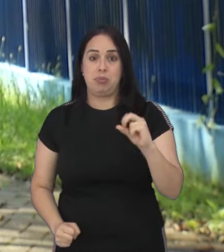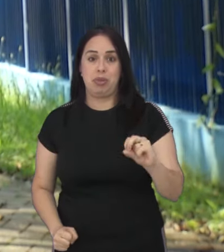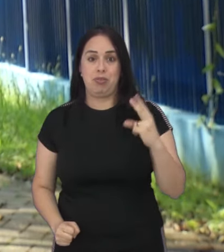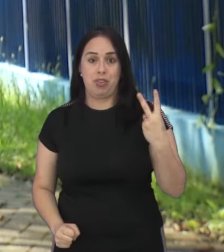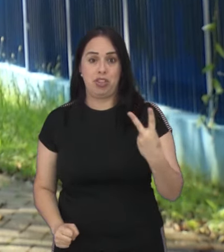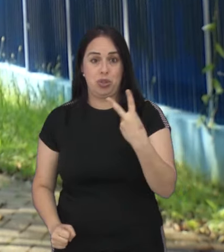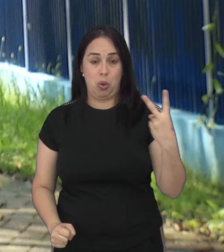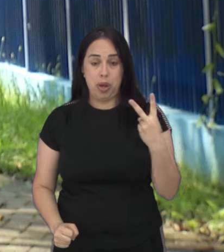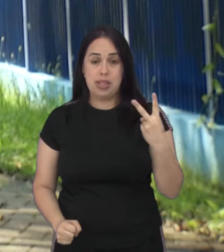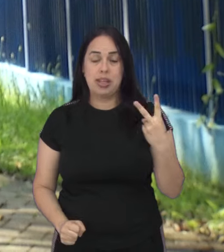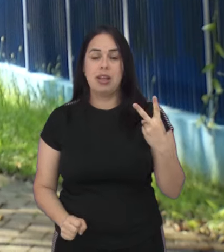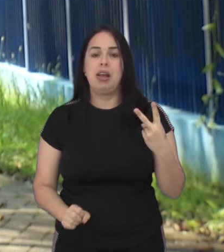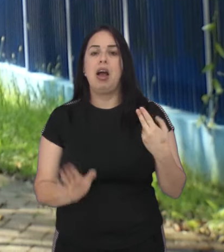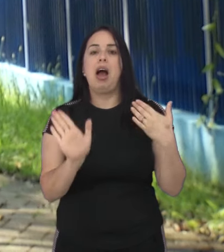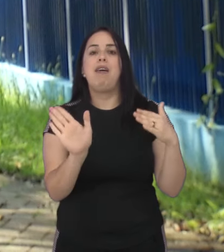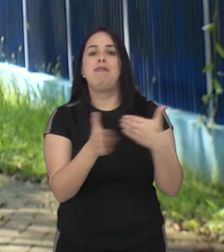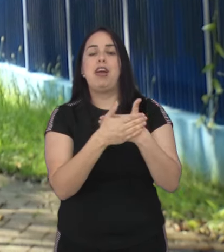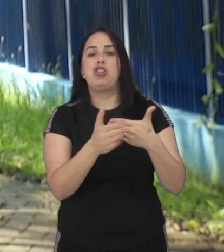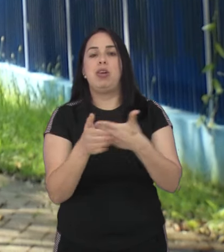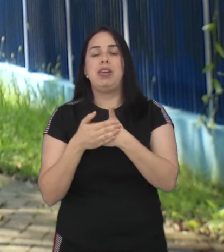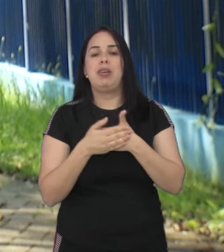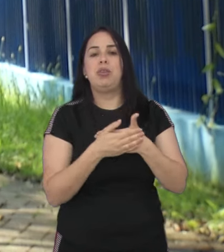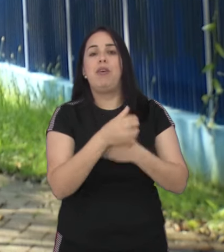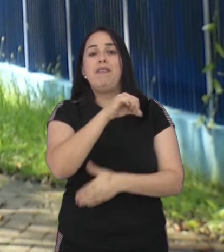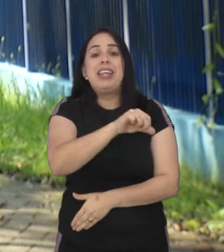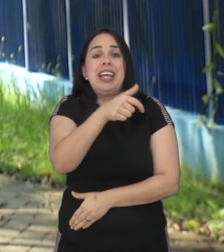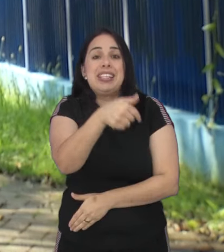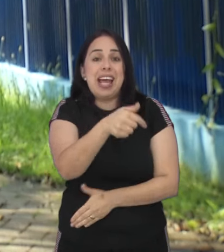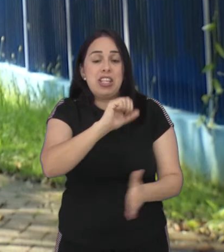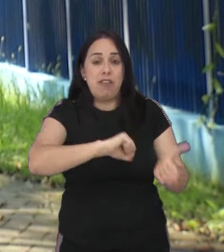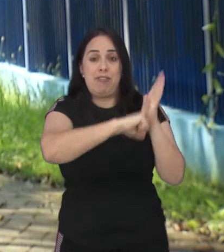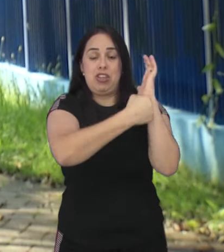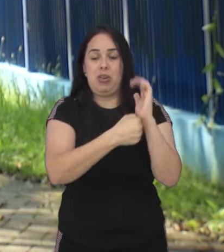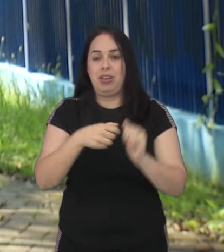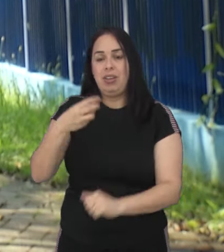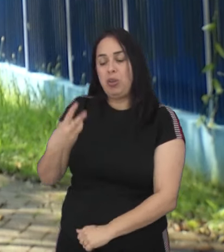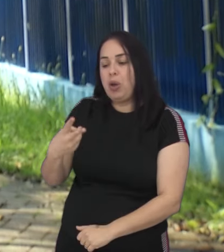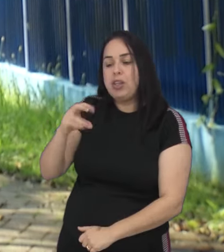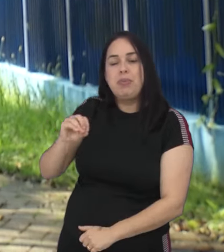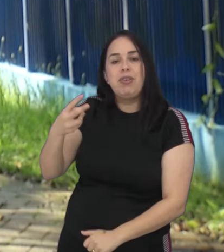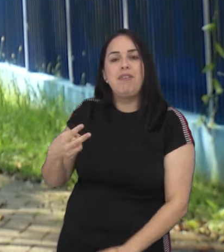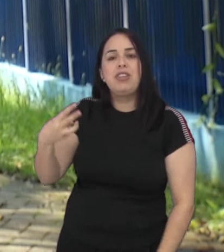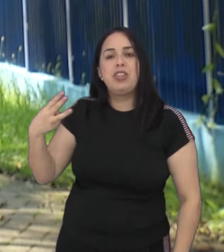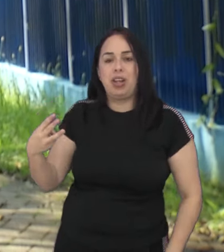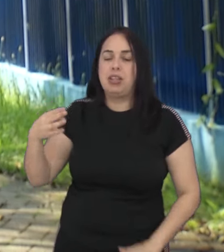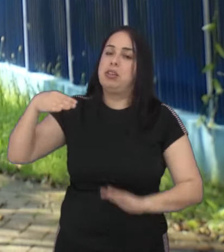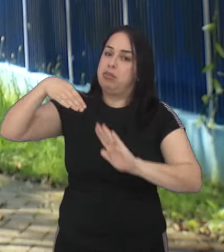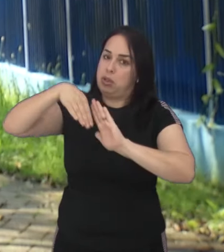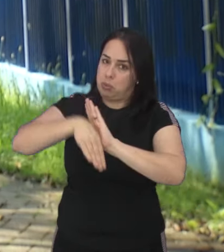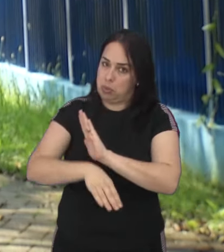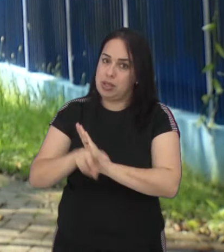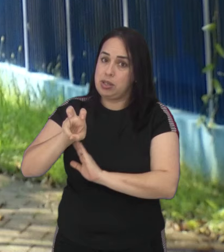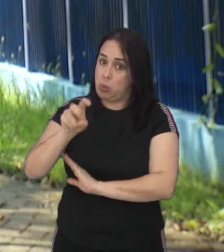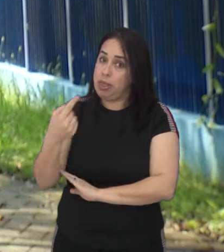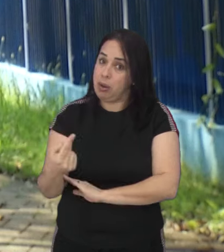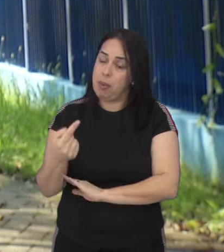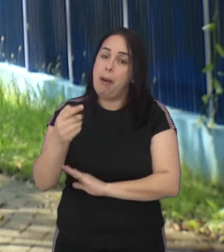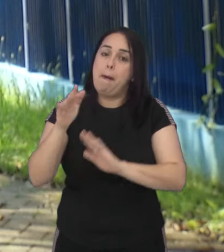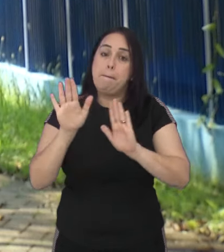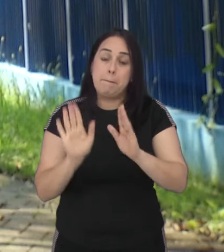97 Adegas foram interditadas em São José dos Campos em 2023 essa quantia caiu foram